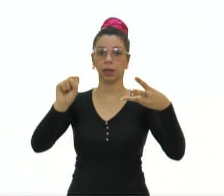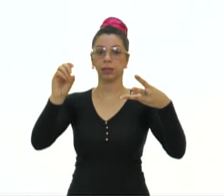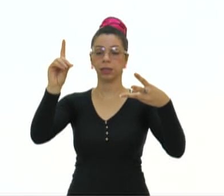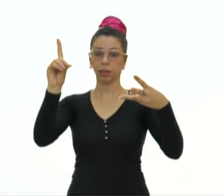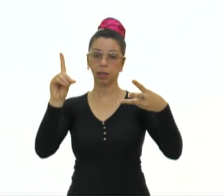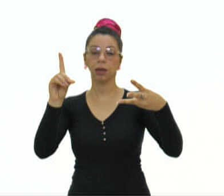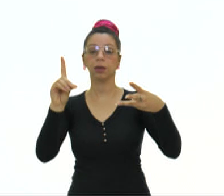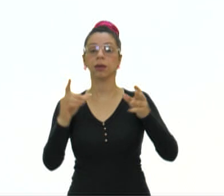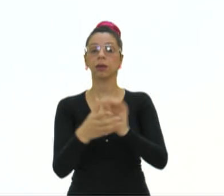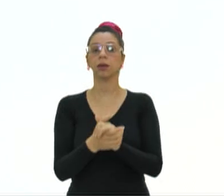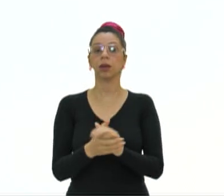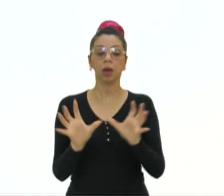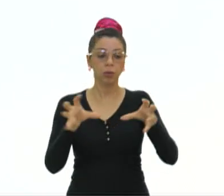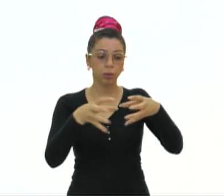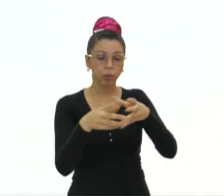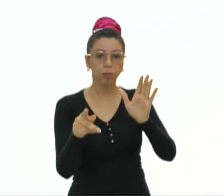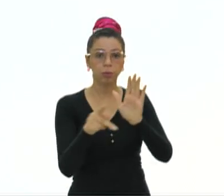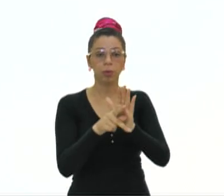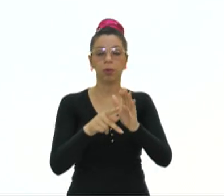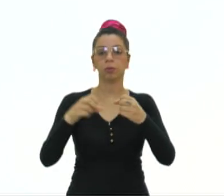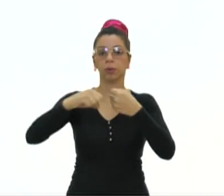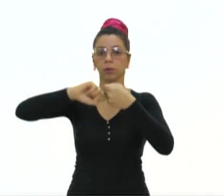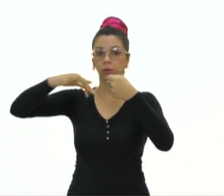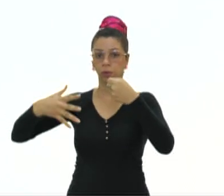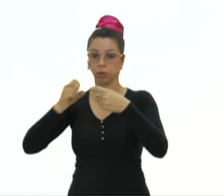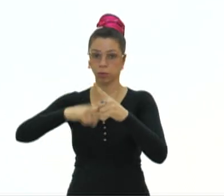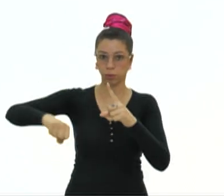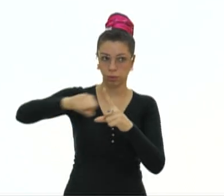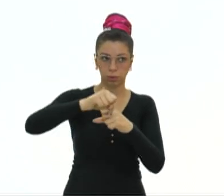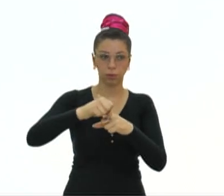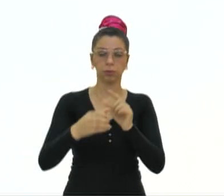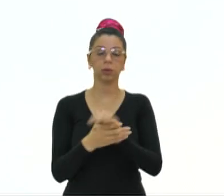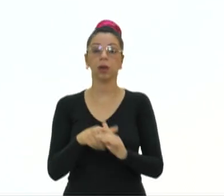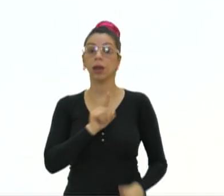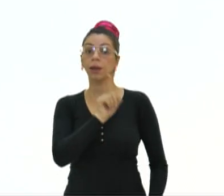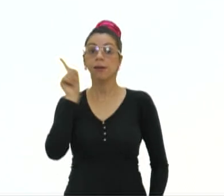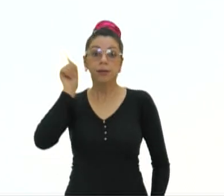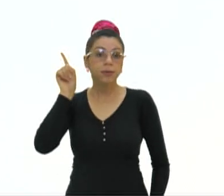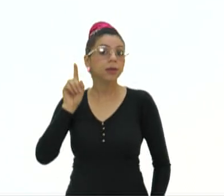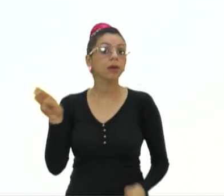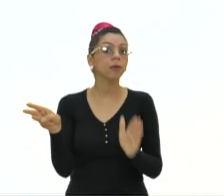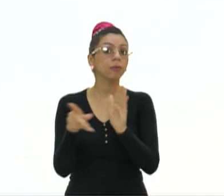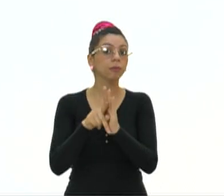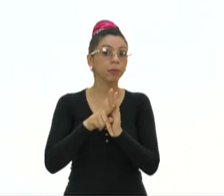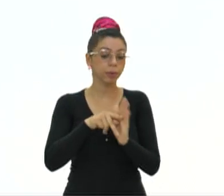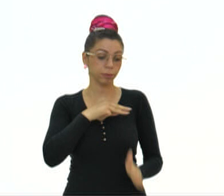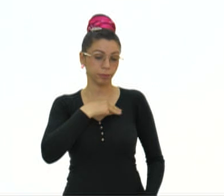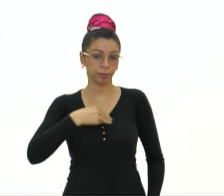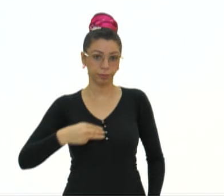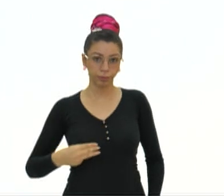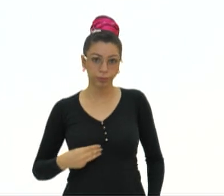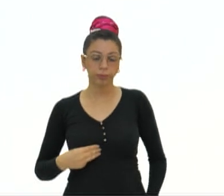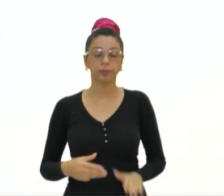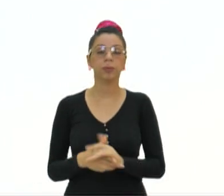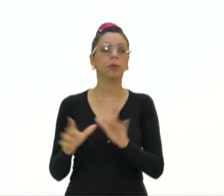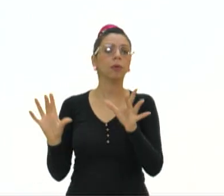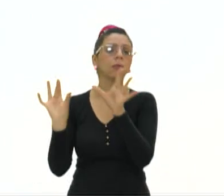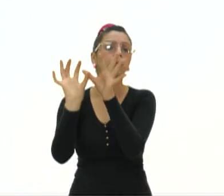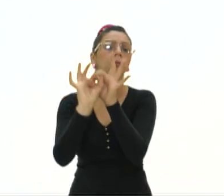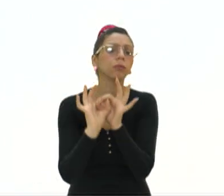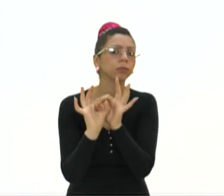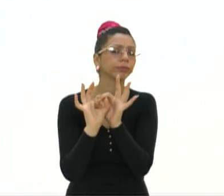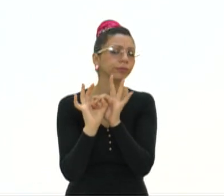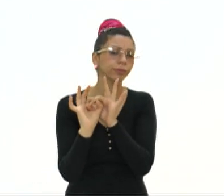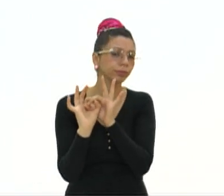que é o partido que elegeu o Dutra. Sim? Esse partido foi formado por antigos interventores do Estado Novo, também tinha uma ligação